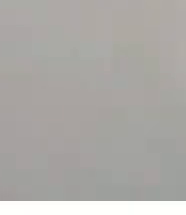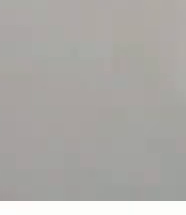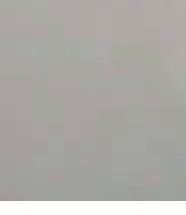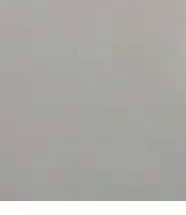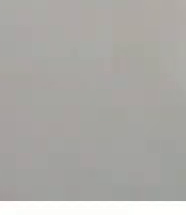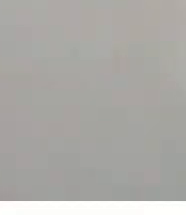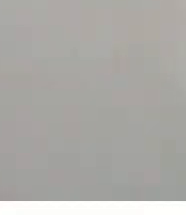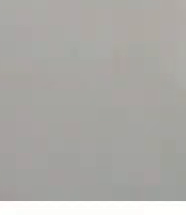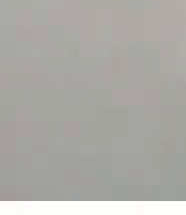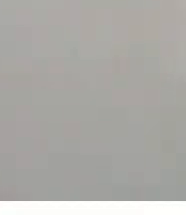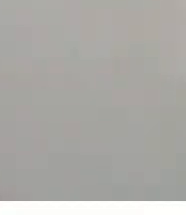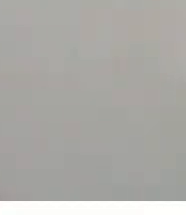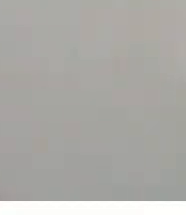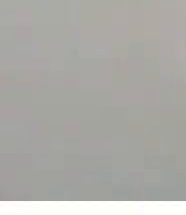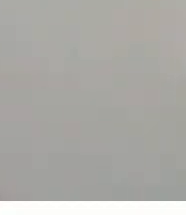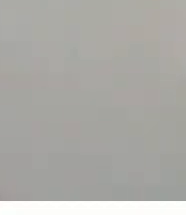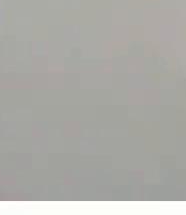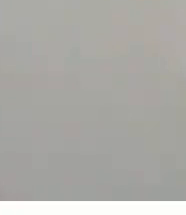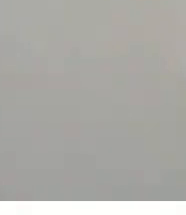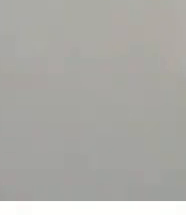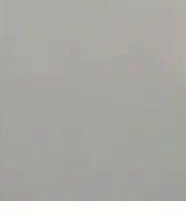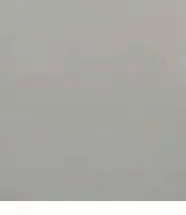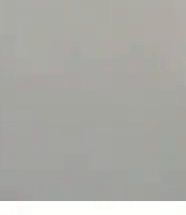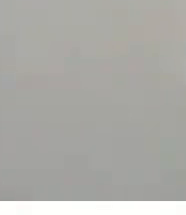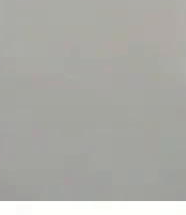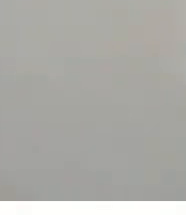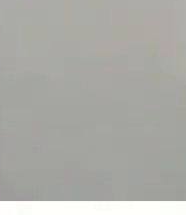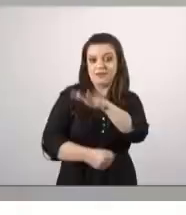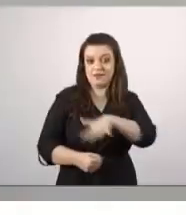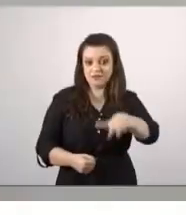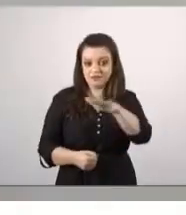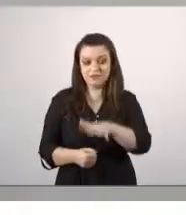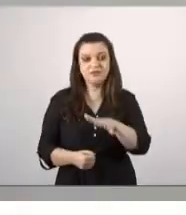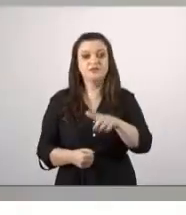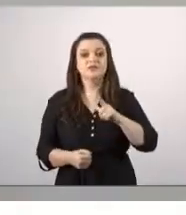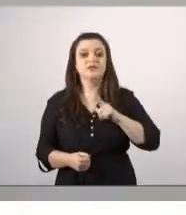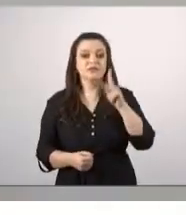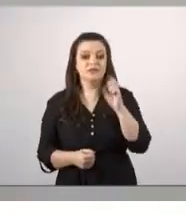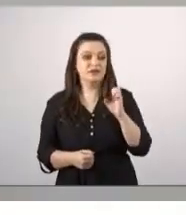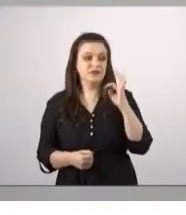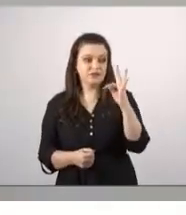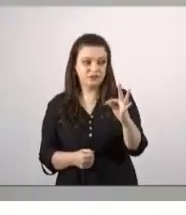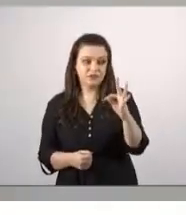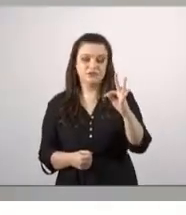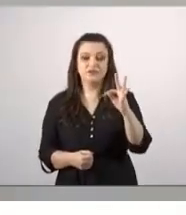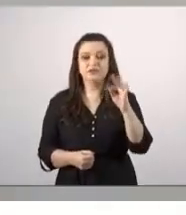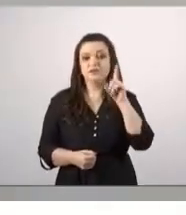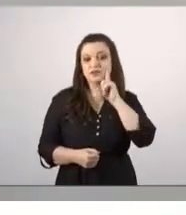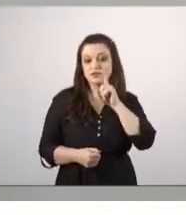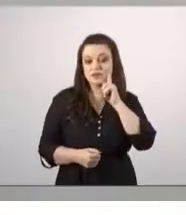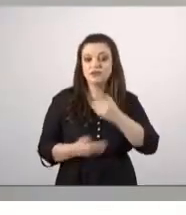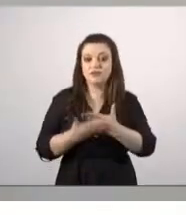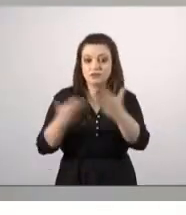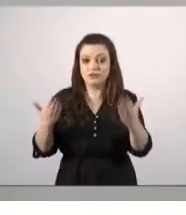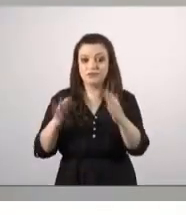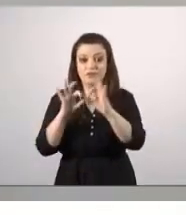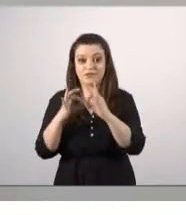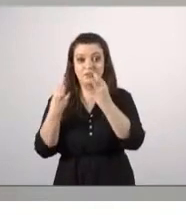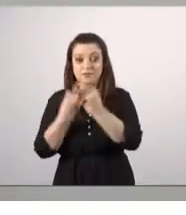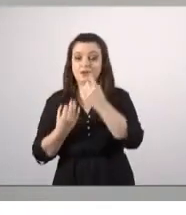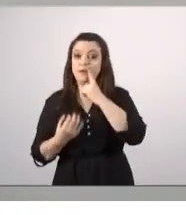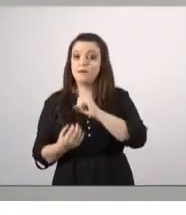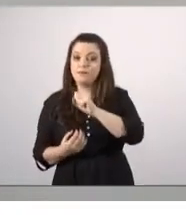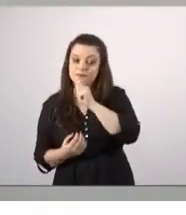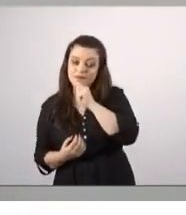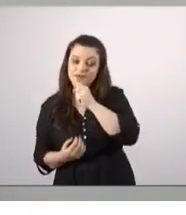Prezadas autoridades PUC Paraná e Kent State University, professores, queridos pais e colegas. Começamos o American em